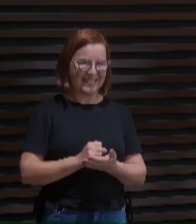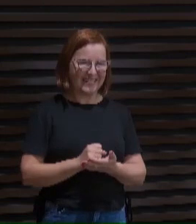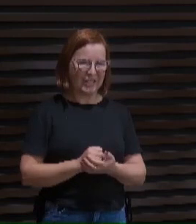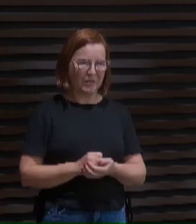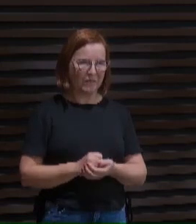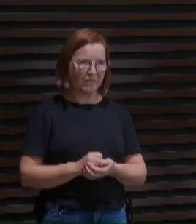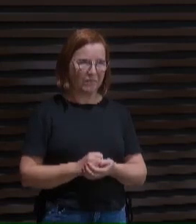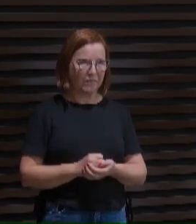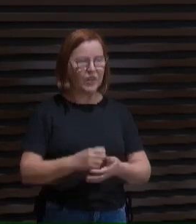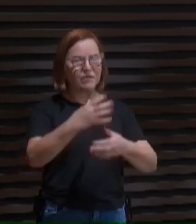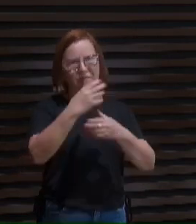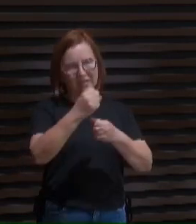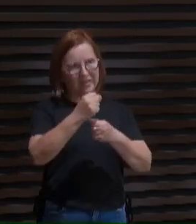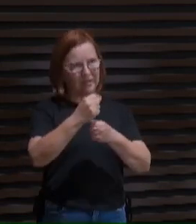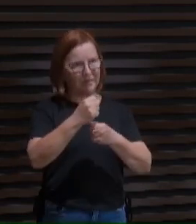e fortaleza.